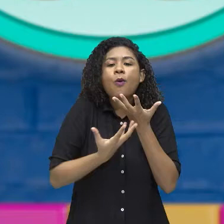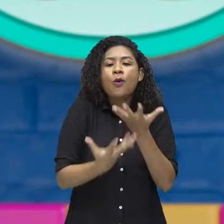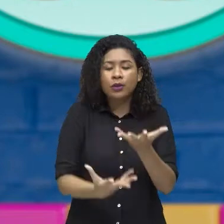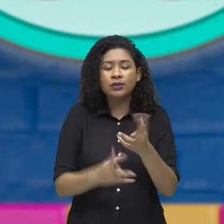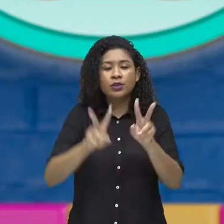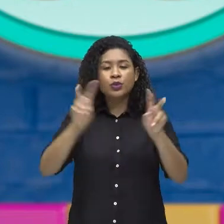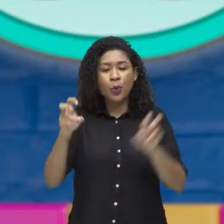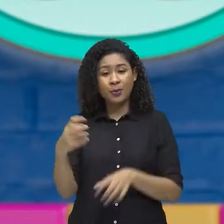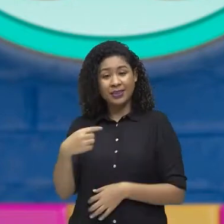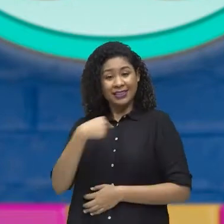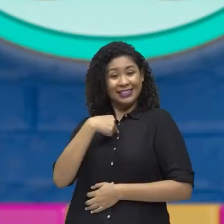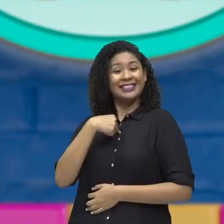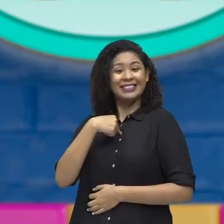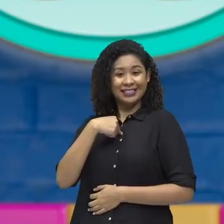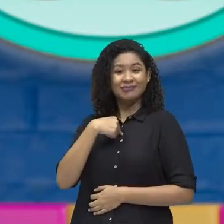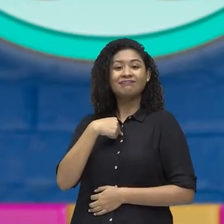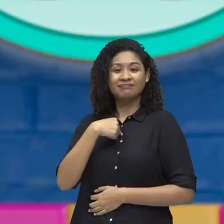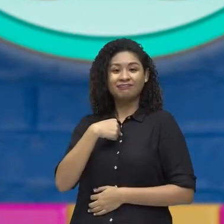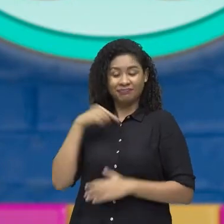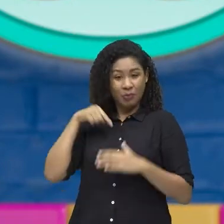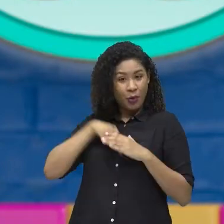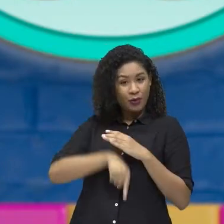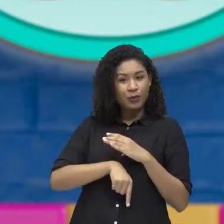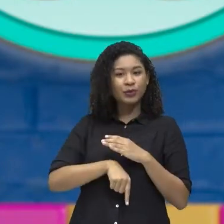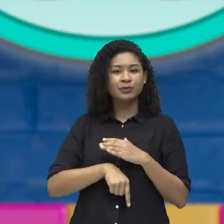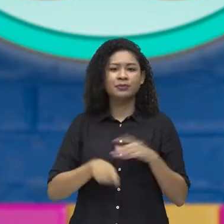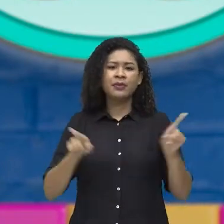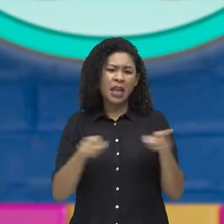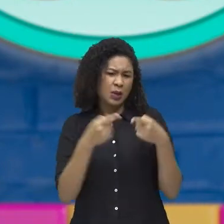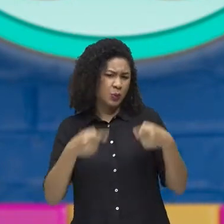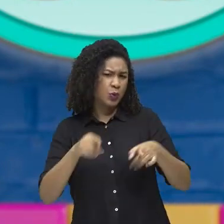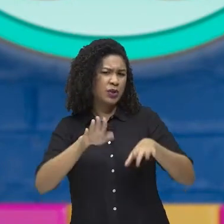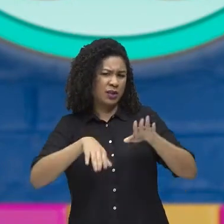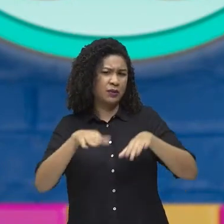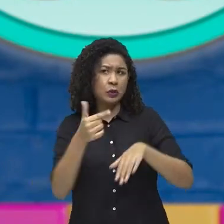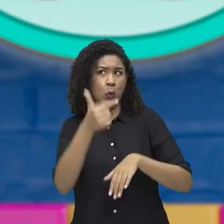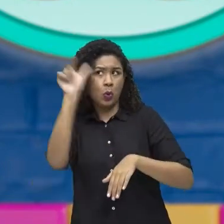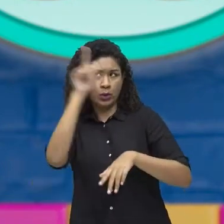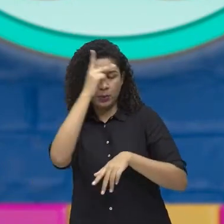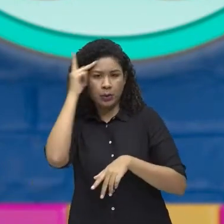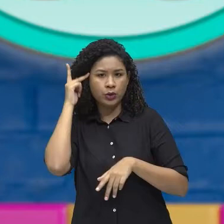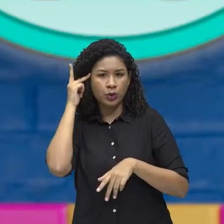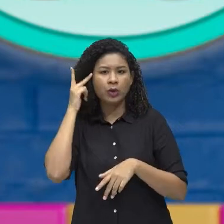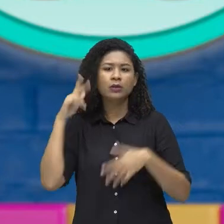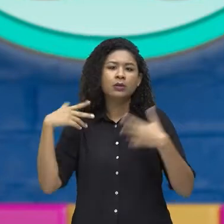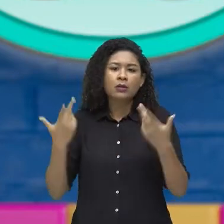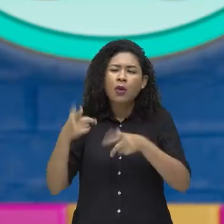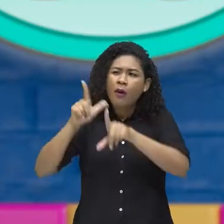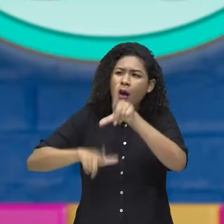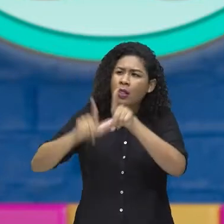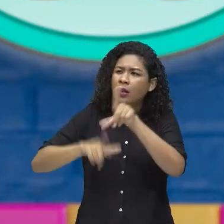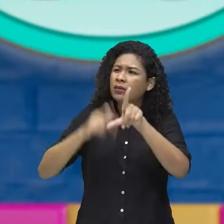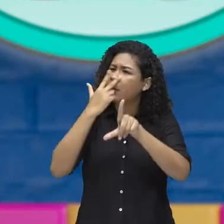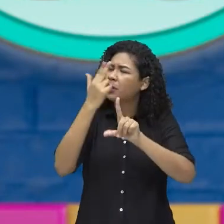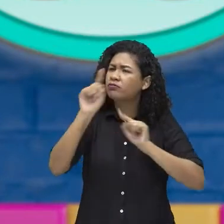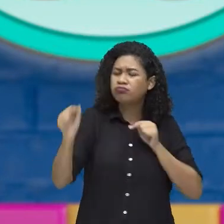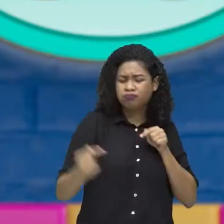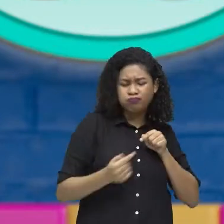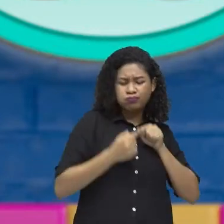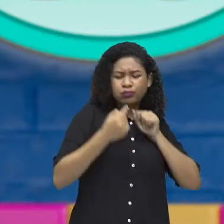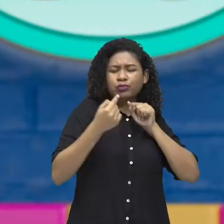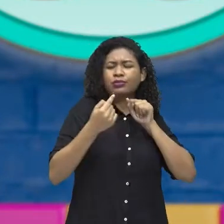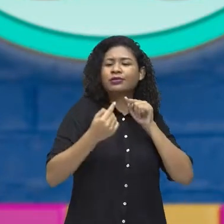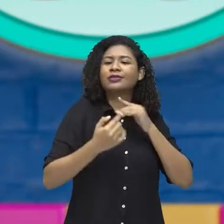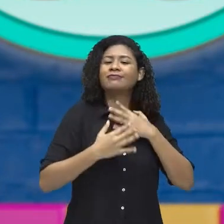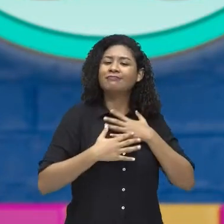gente traz uma mensagem, uma música que, como eu falei, as músicas às vezes não são minhas, então são mensagens e expressões do sentimento de outra pessoa